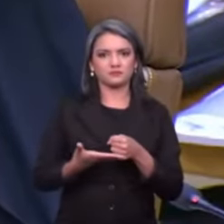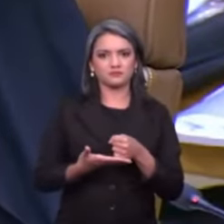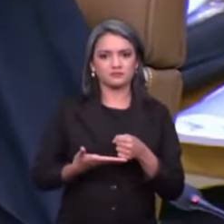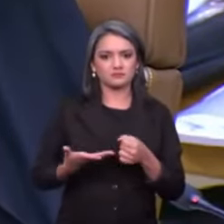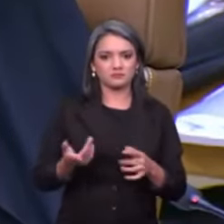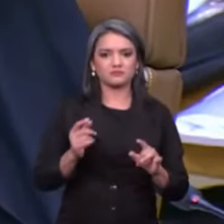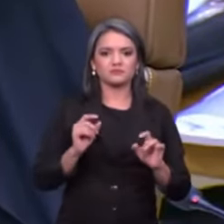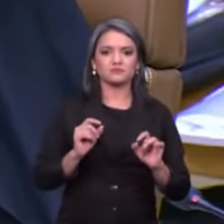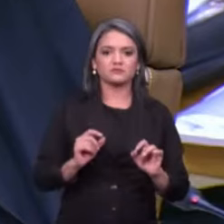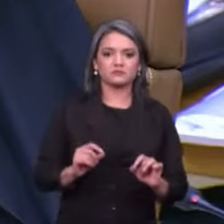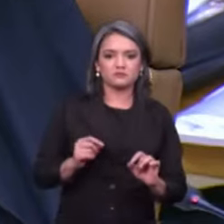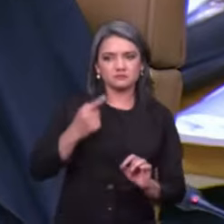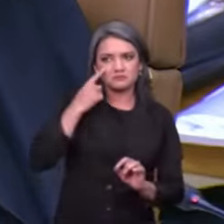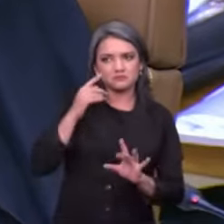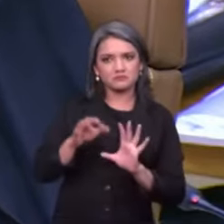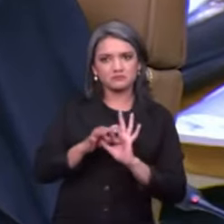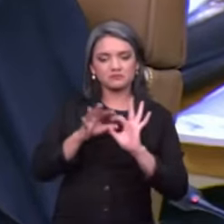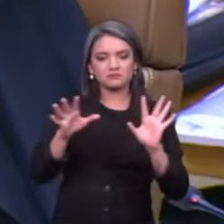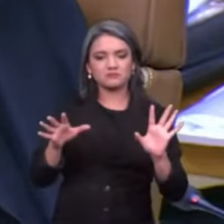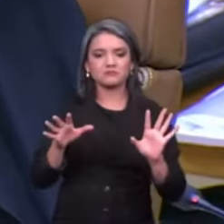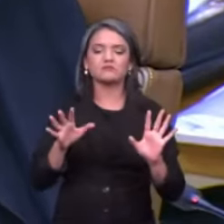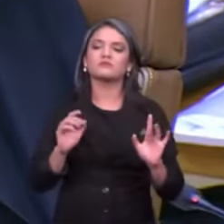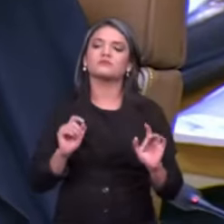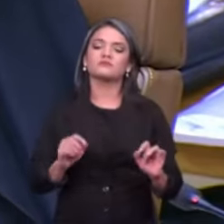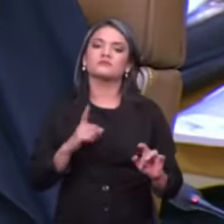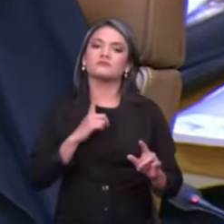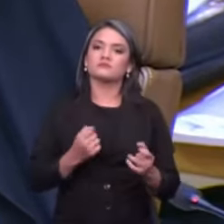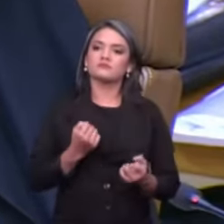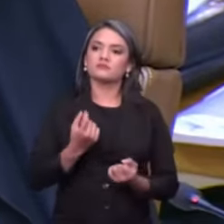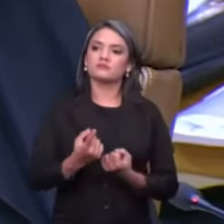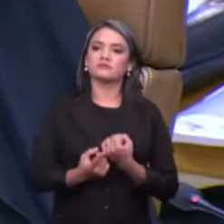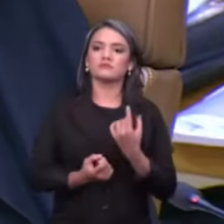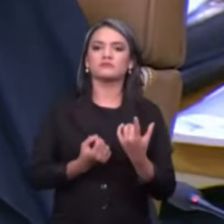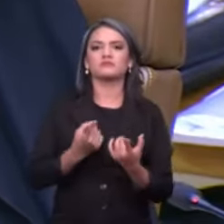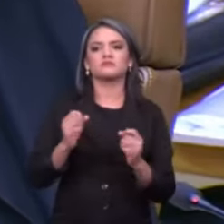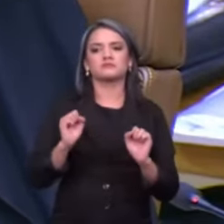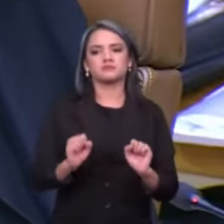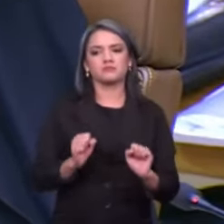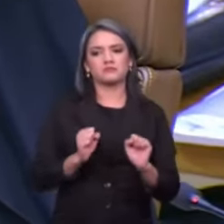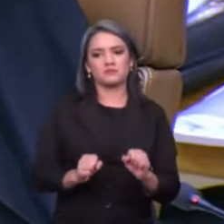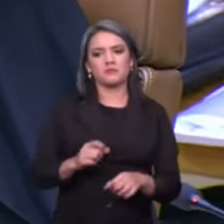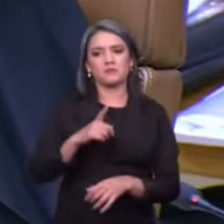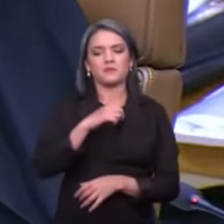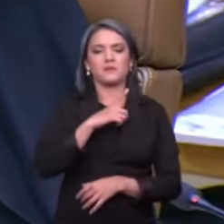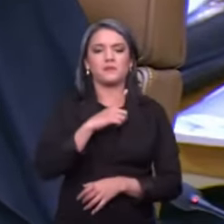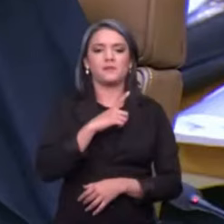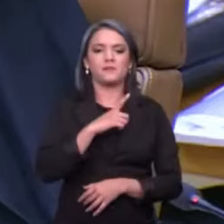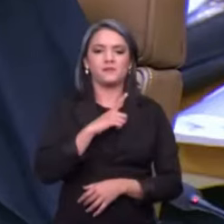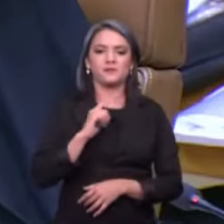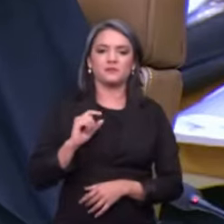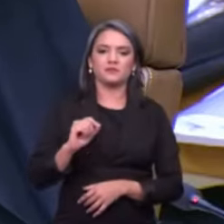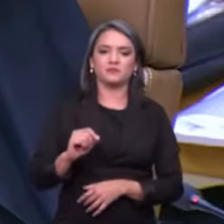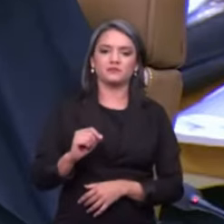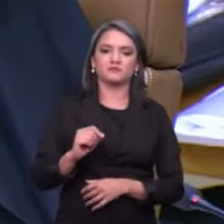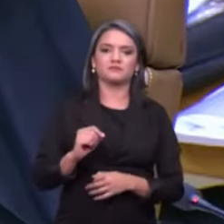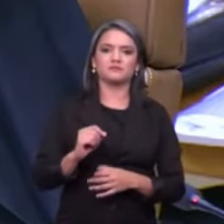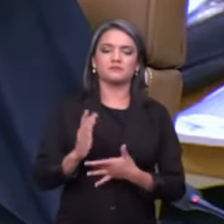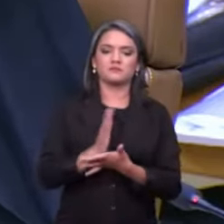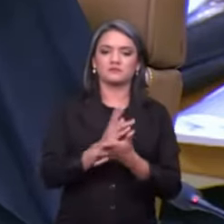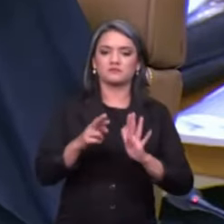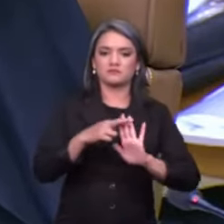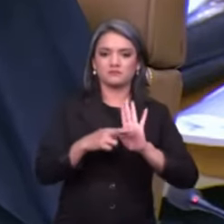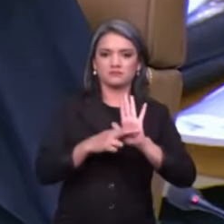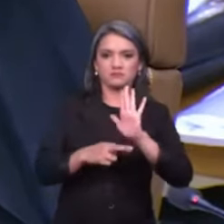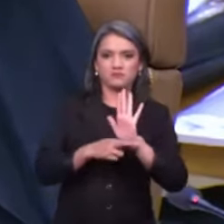das liberdades legitimam, ainda que excepcionalmente, a adoção por parte dos órgãos estatais de medidas restritivas das